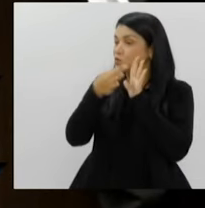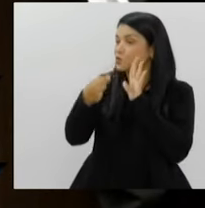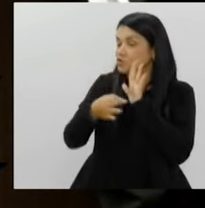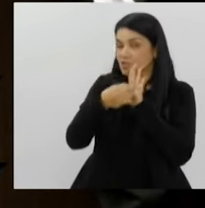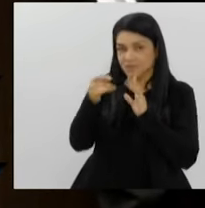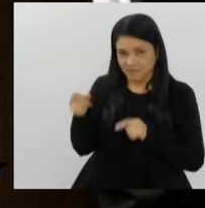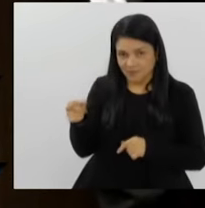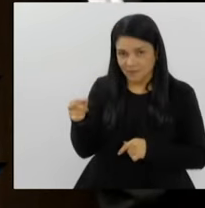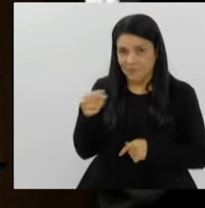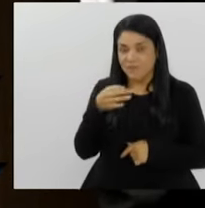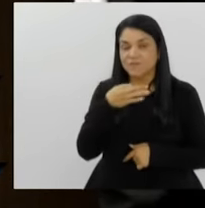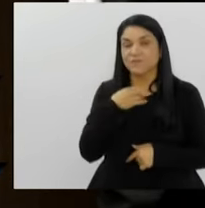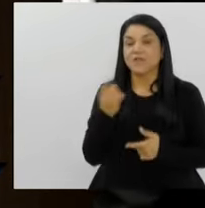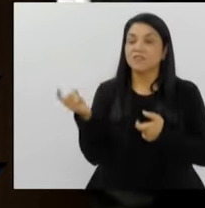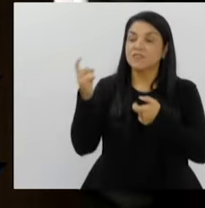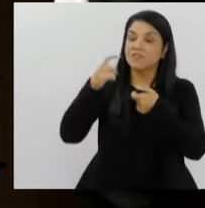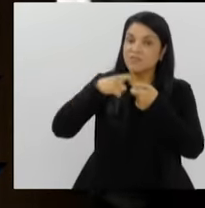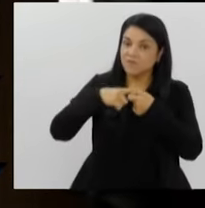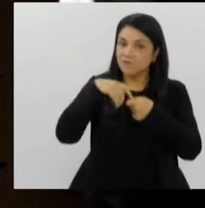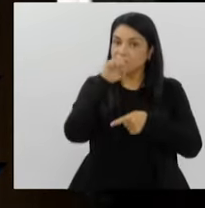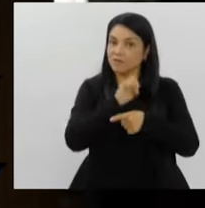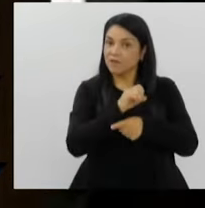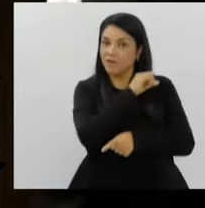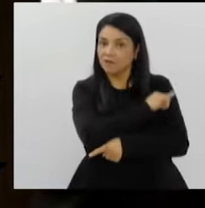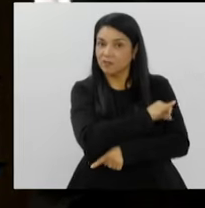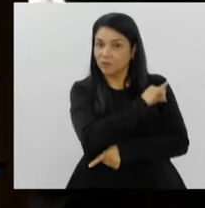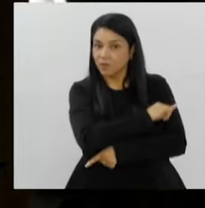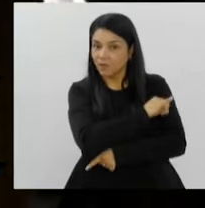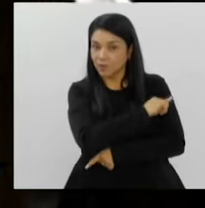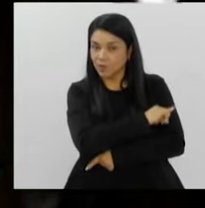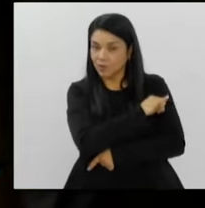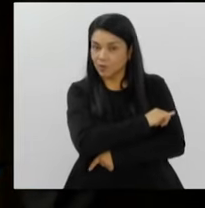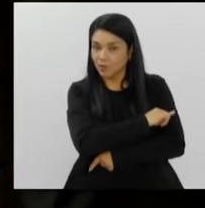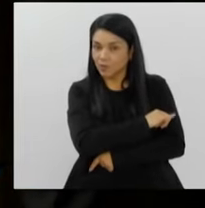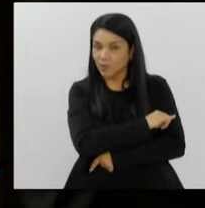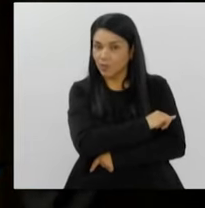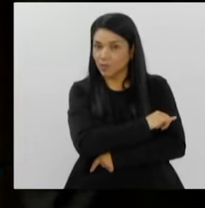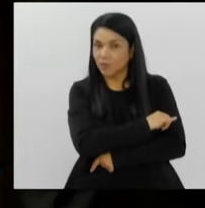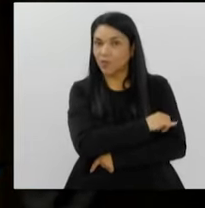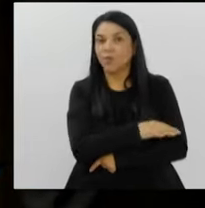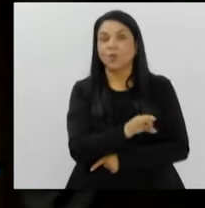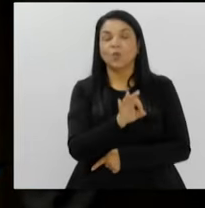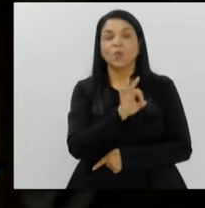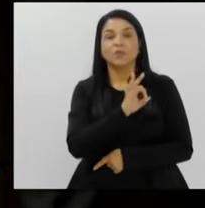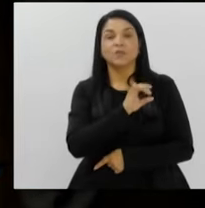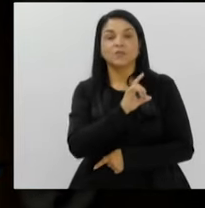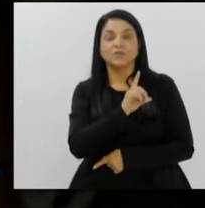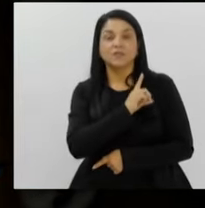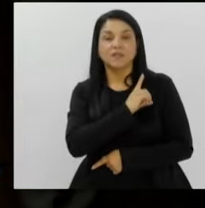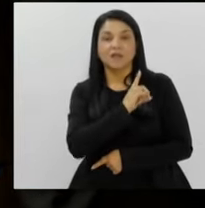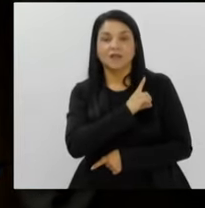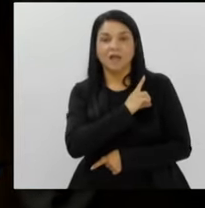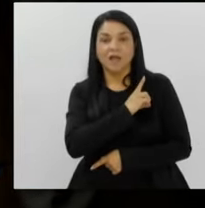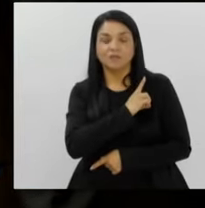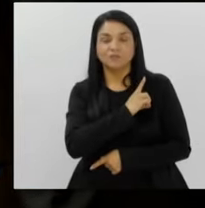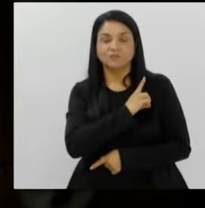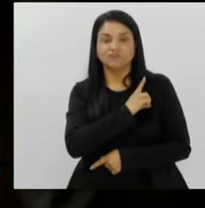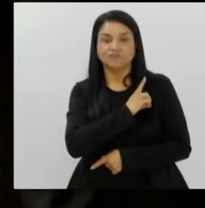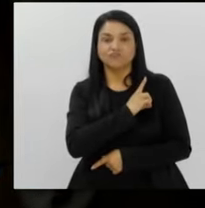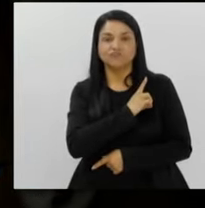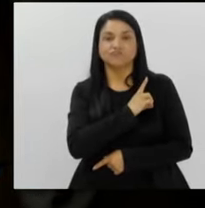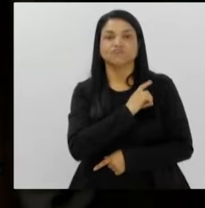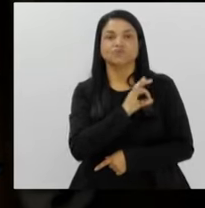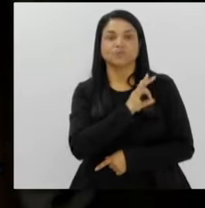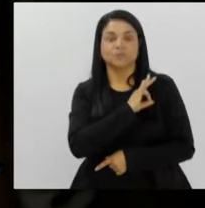devolva para o Estado do Rio de Janeiro esse incompetente delegado de polícia que hoje está à frente da segurança pública,